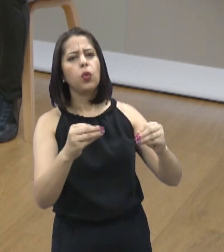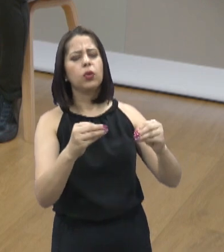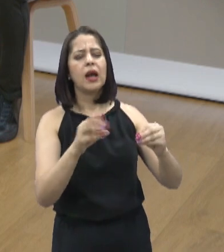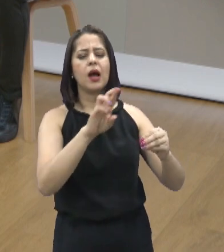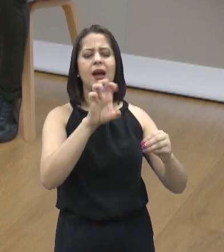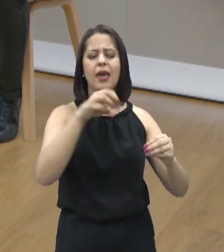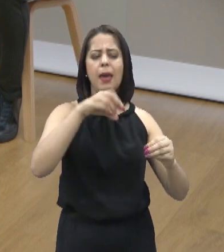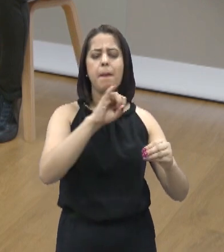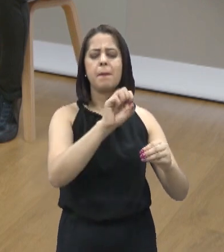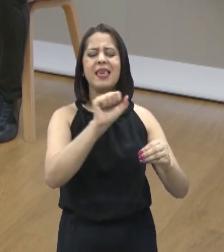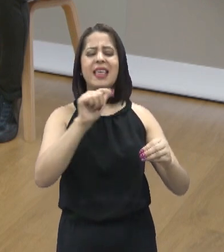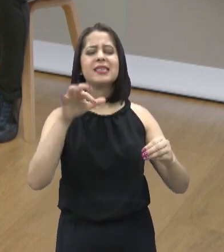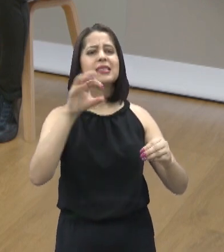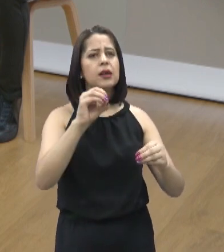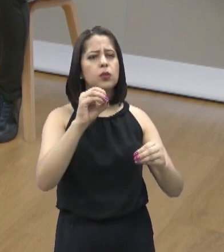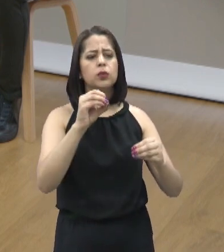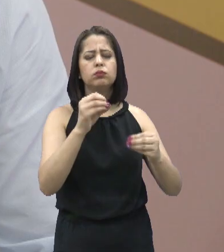remissão. Isso,